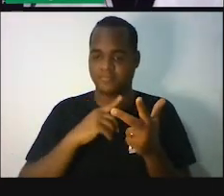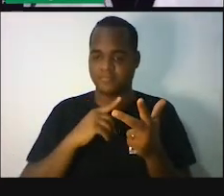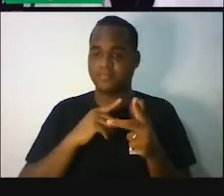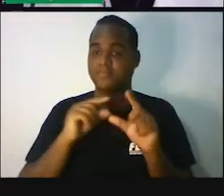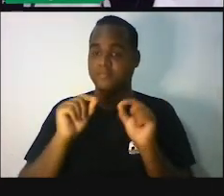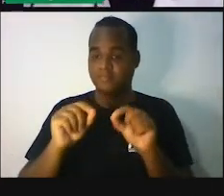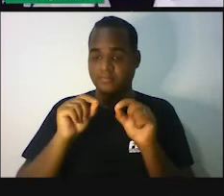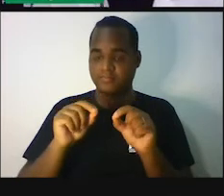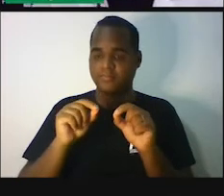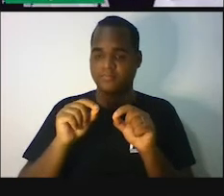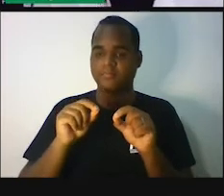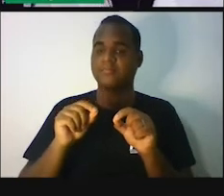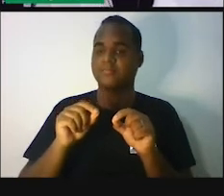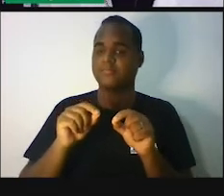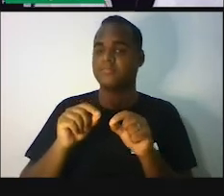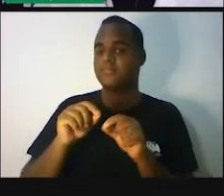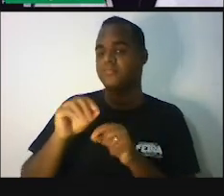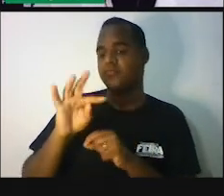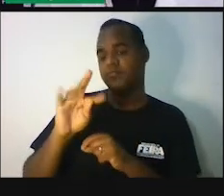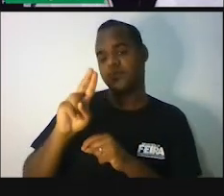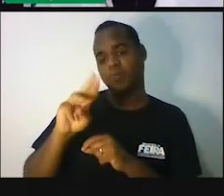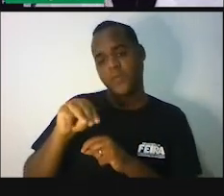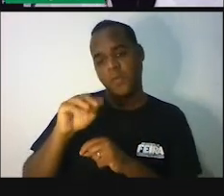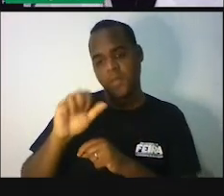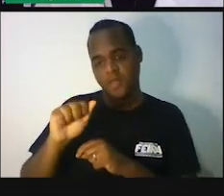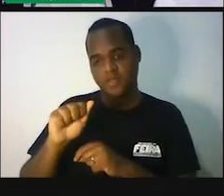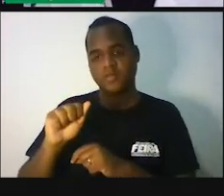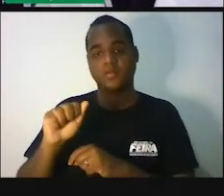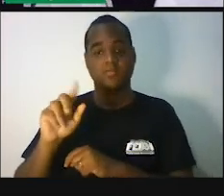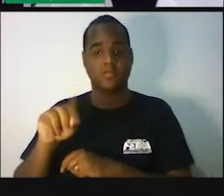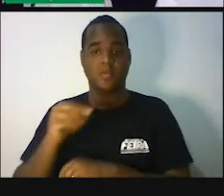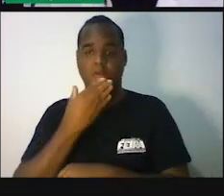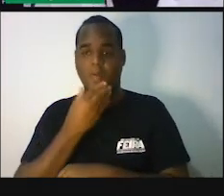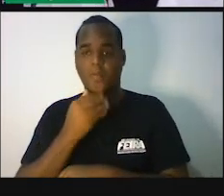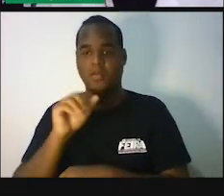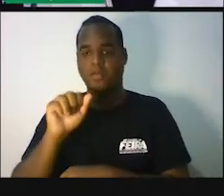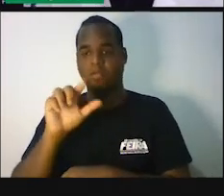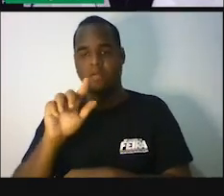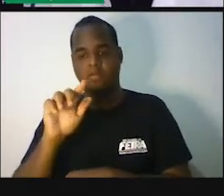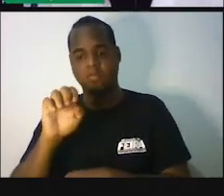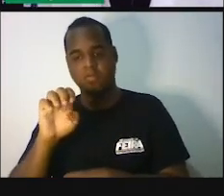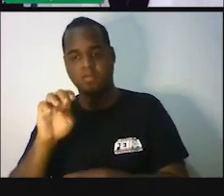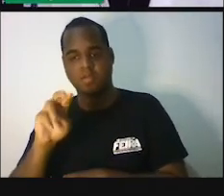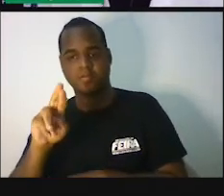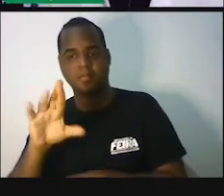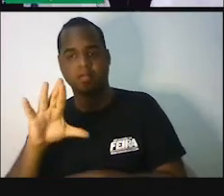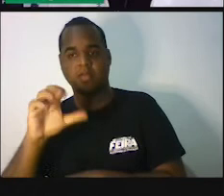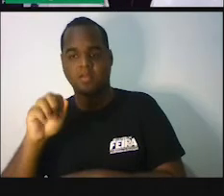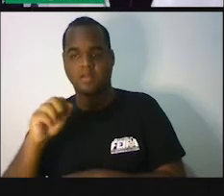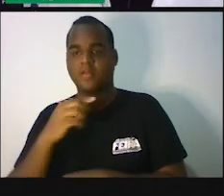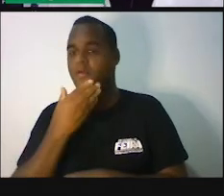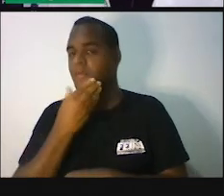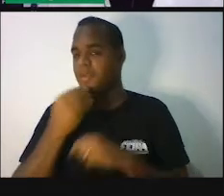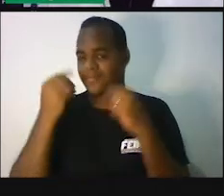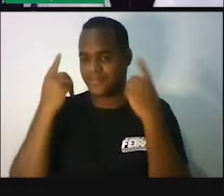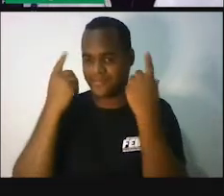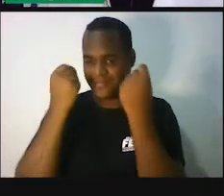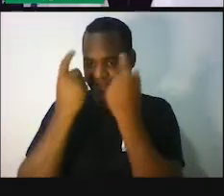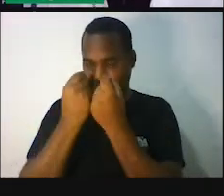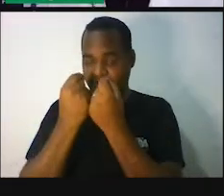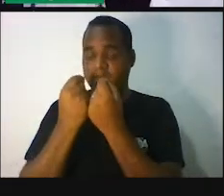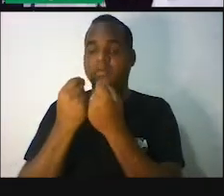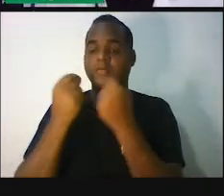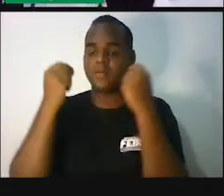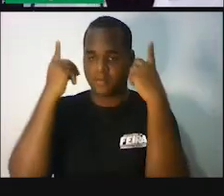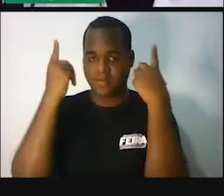de Diofanto, maior algebrista grego. Veja, Diofanto foi um